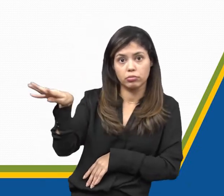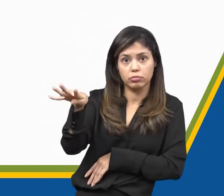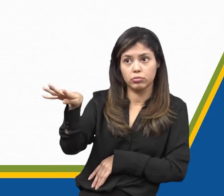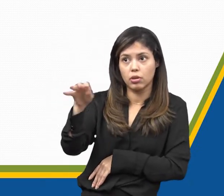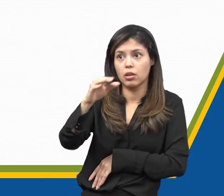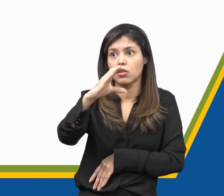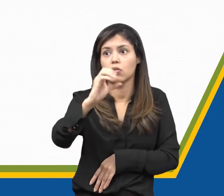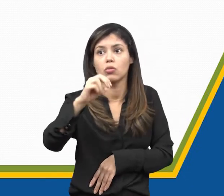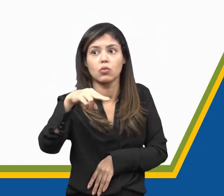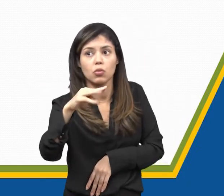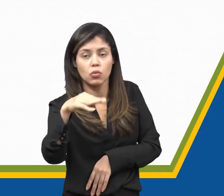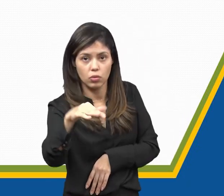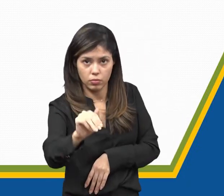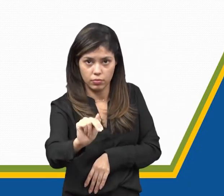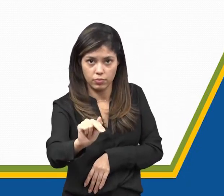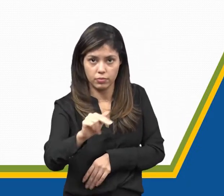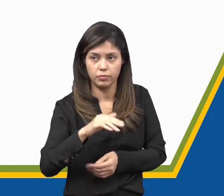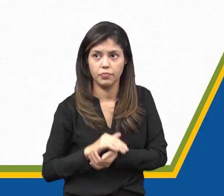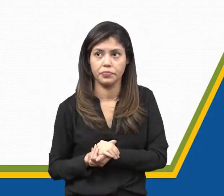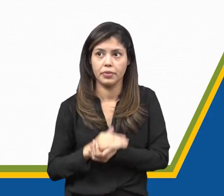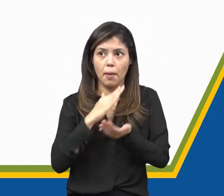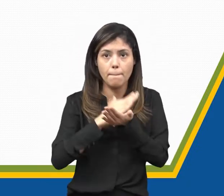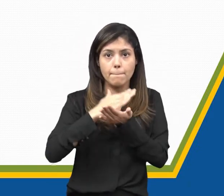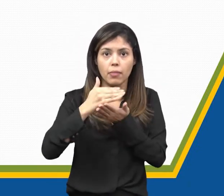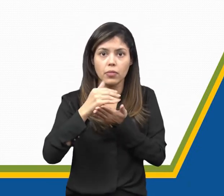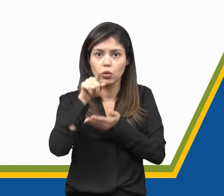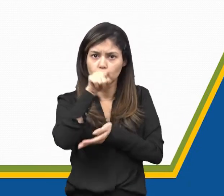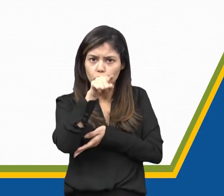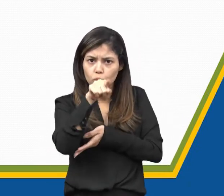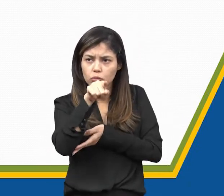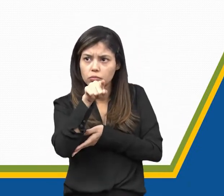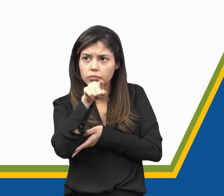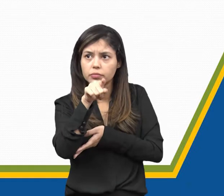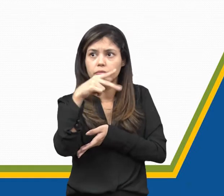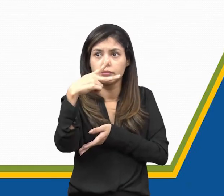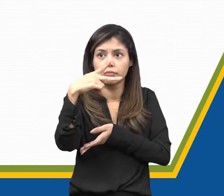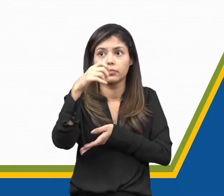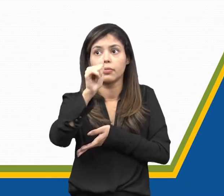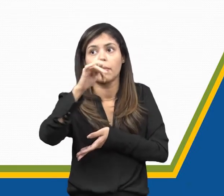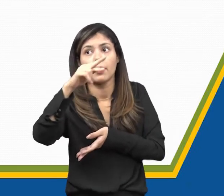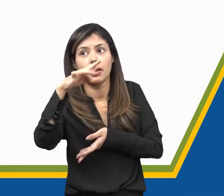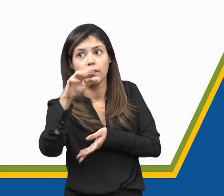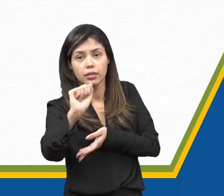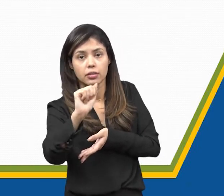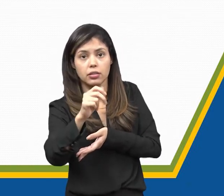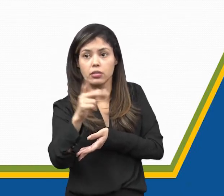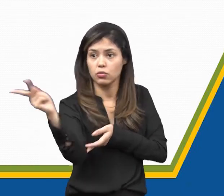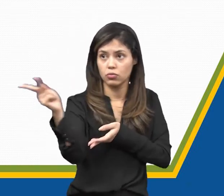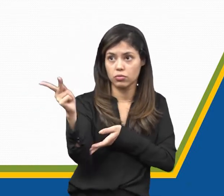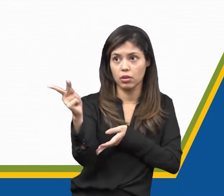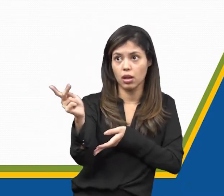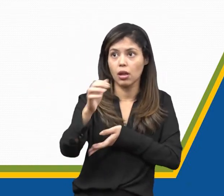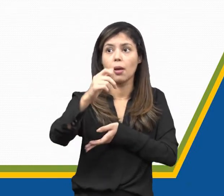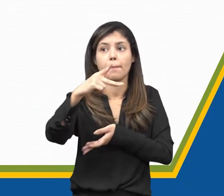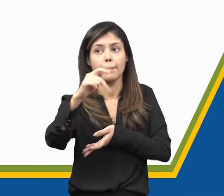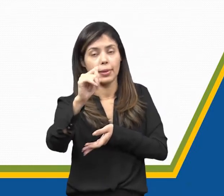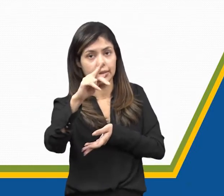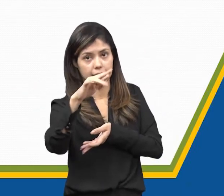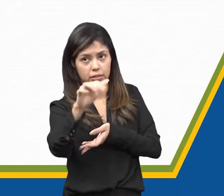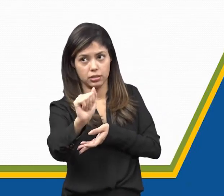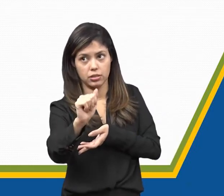coman. Verbo partir. Tu no partas. Usted no